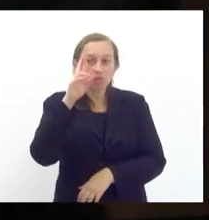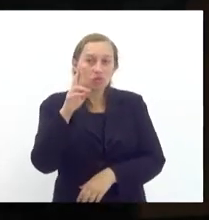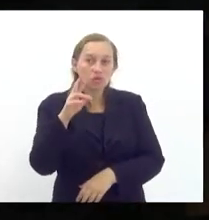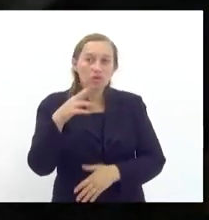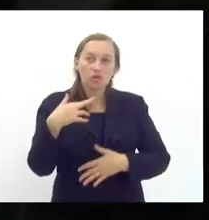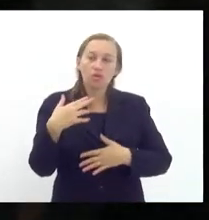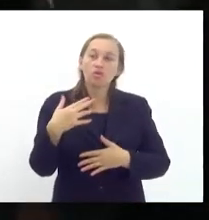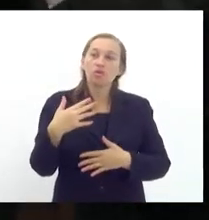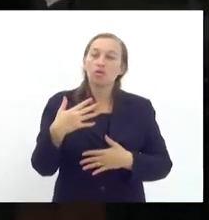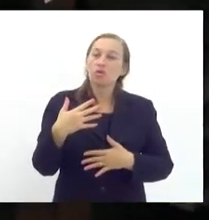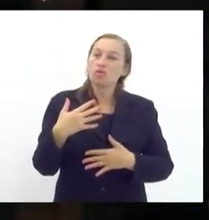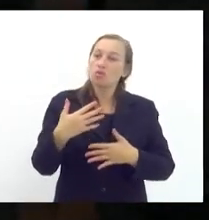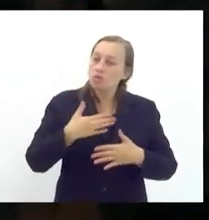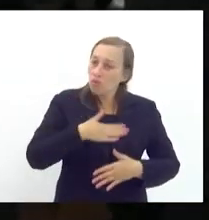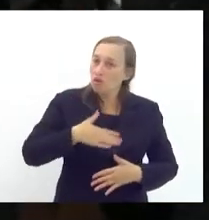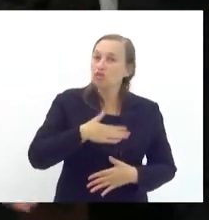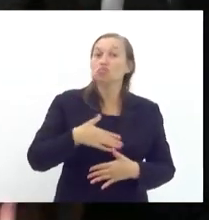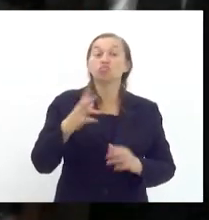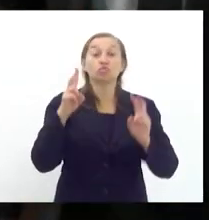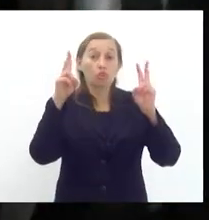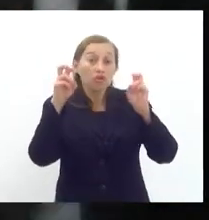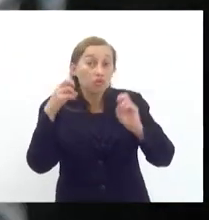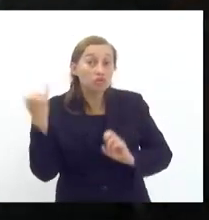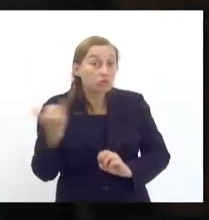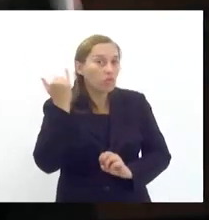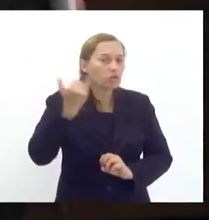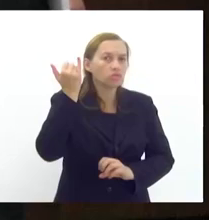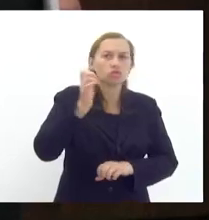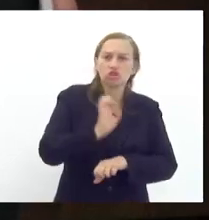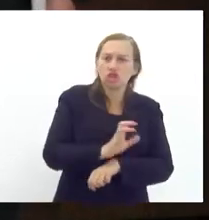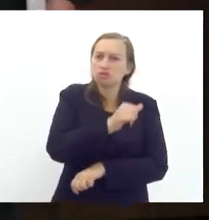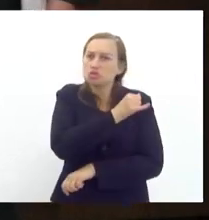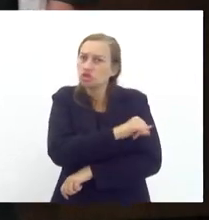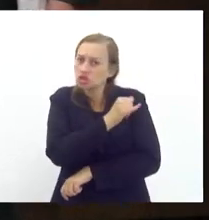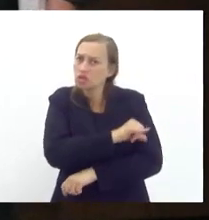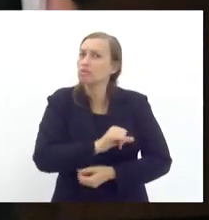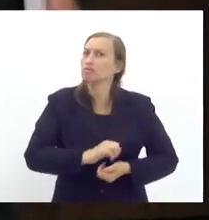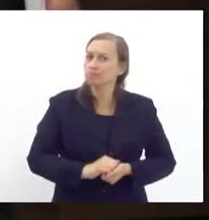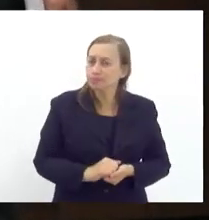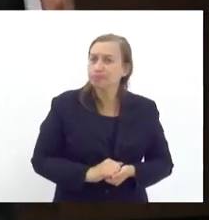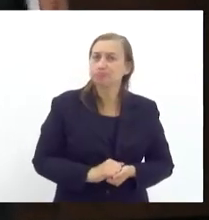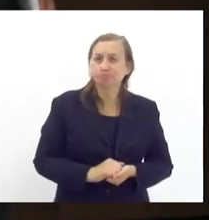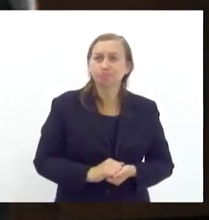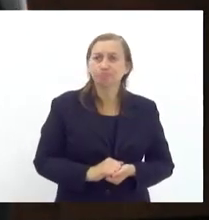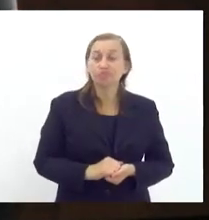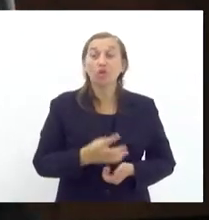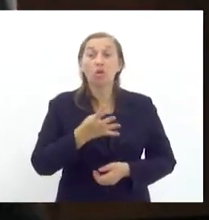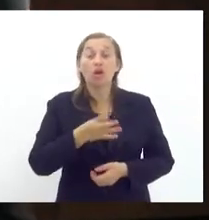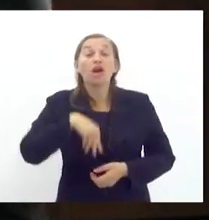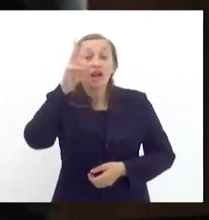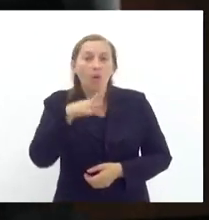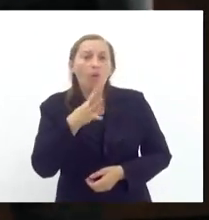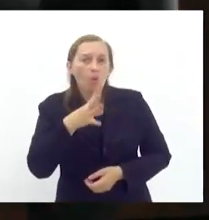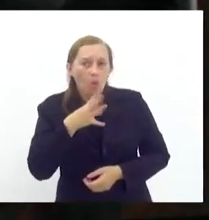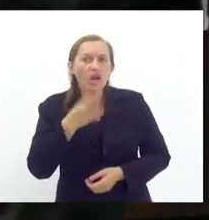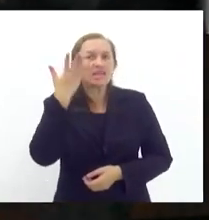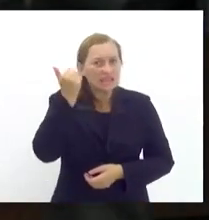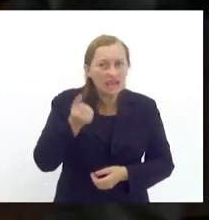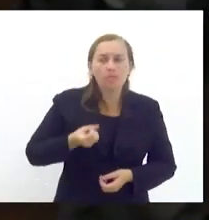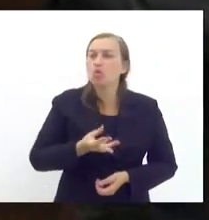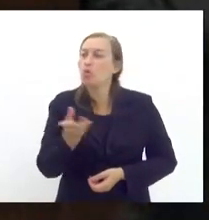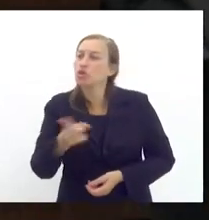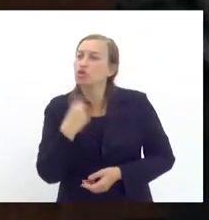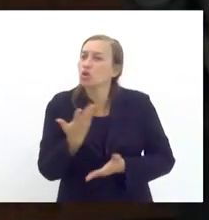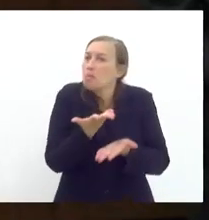entusiasta da matéria matéria importantíssima para o estado do Rio de Janeiro quem conhece um pouco sabe o quanto